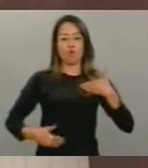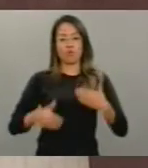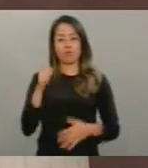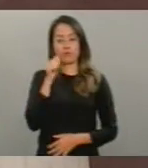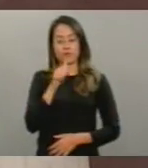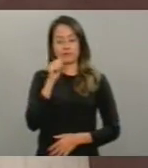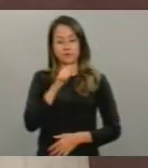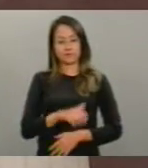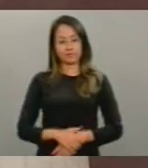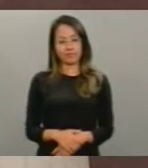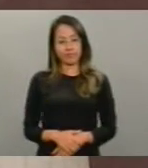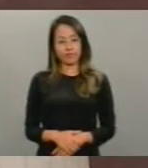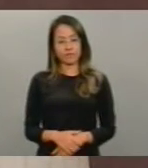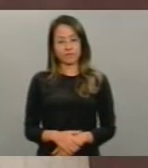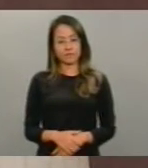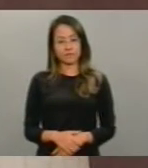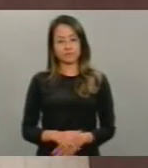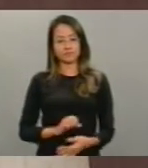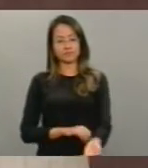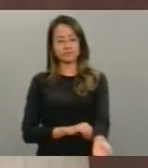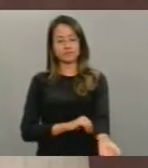Do feminicídio.